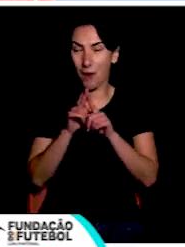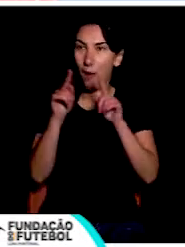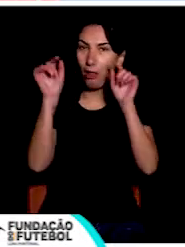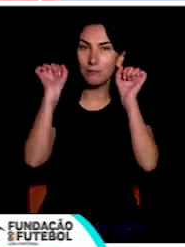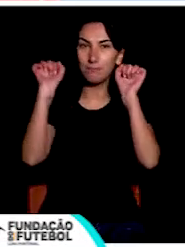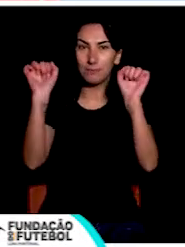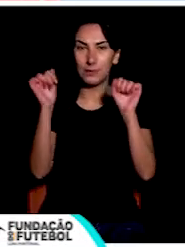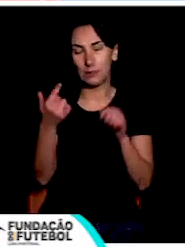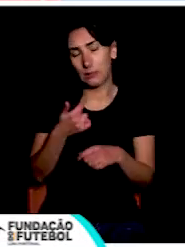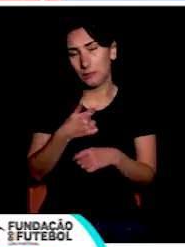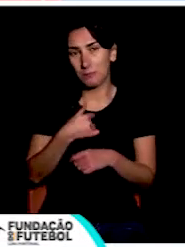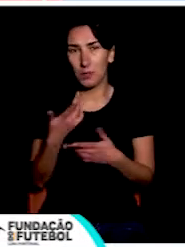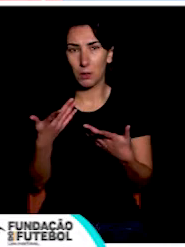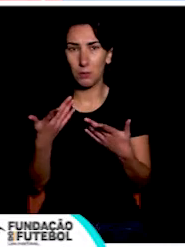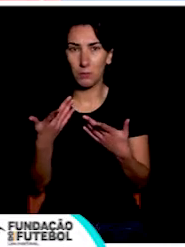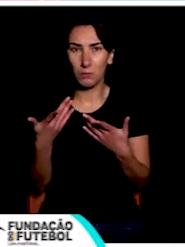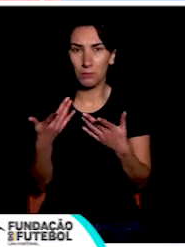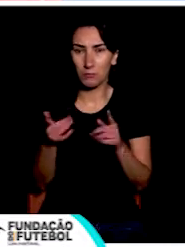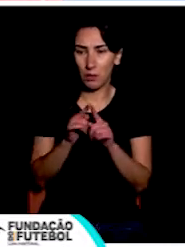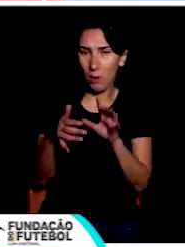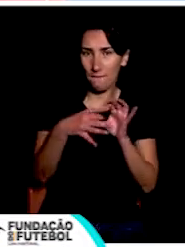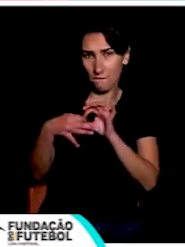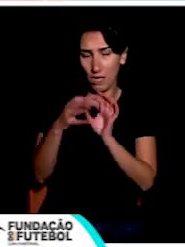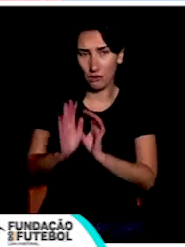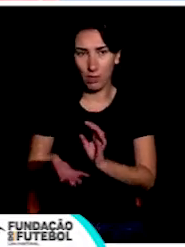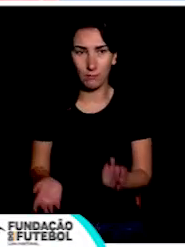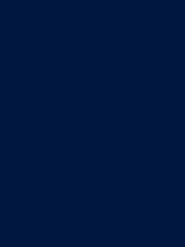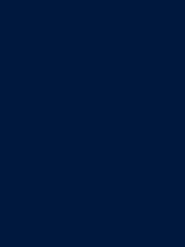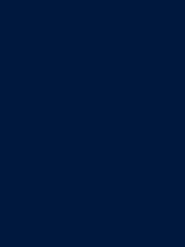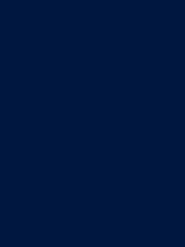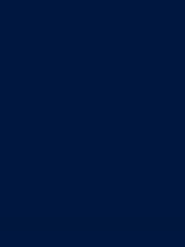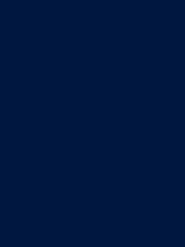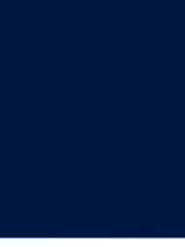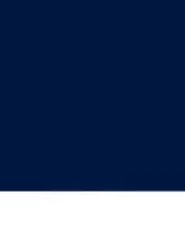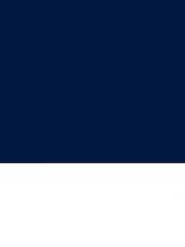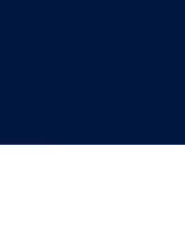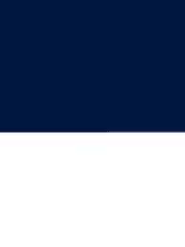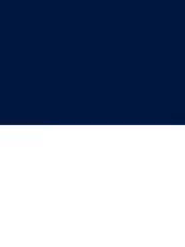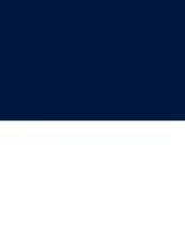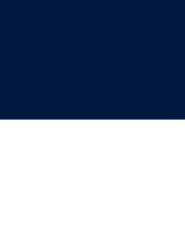gosto de fazer, é estar à baliza, e acho que já estou familiarizado com essa ação.